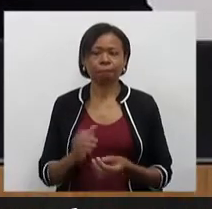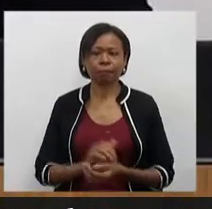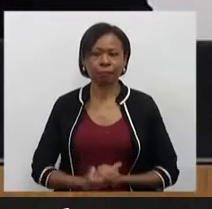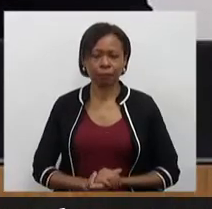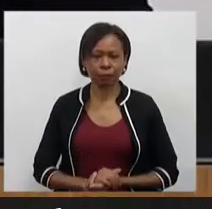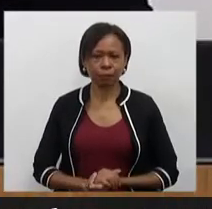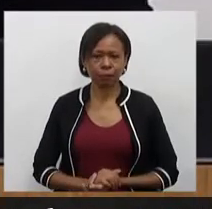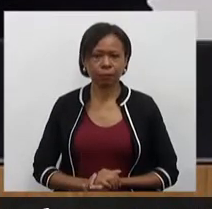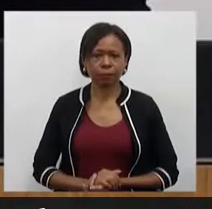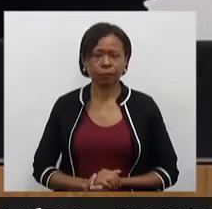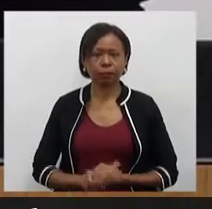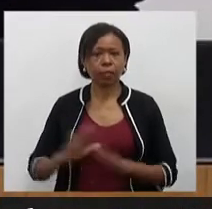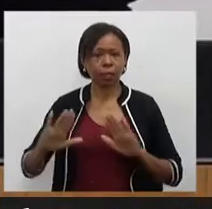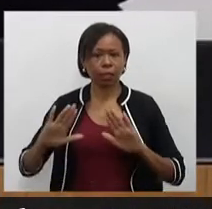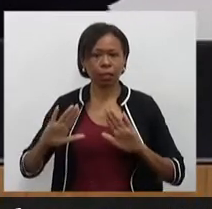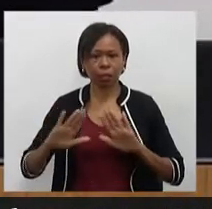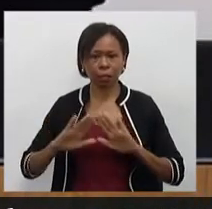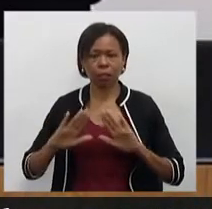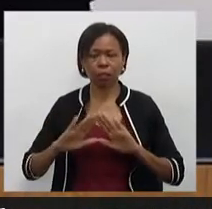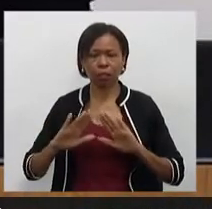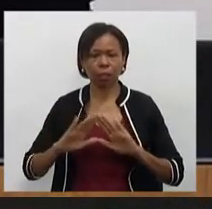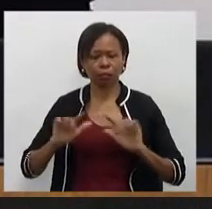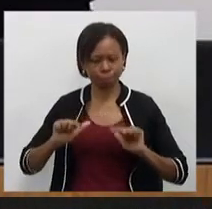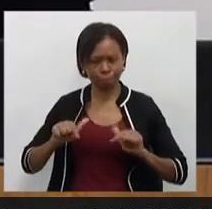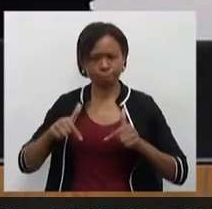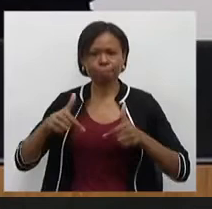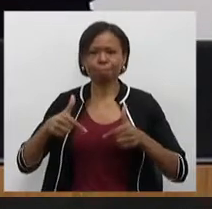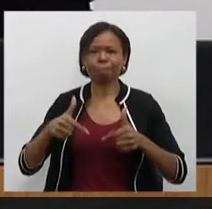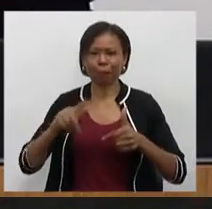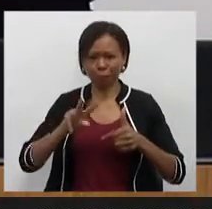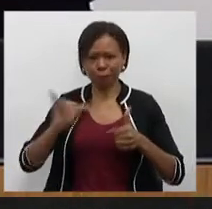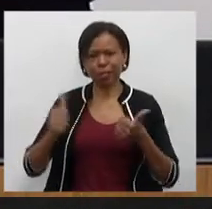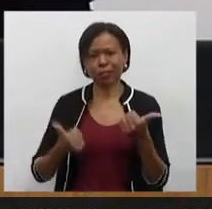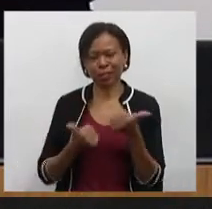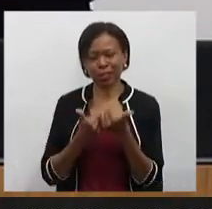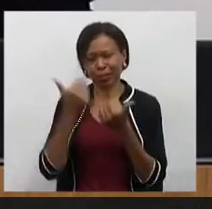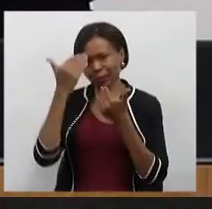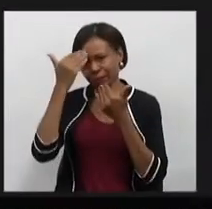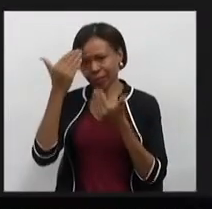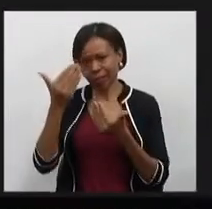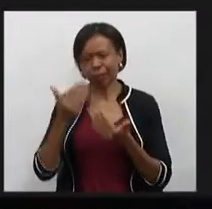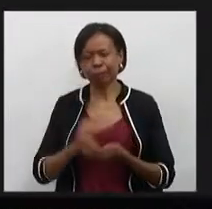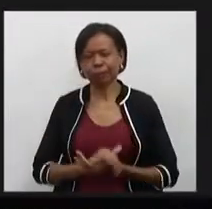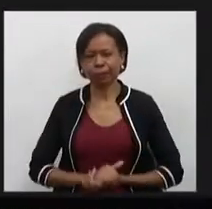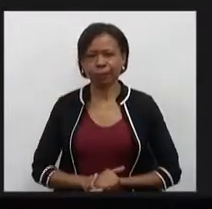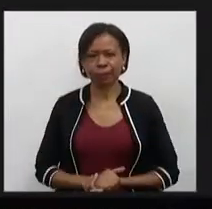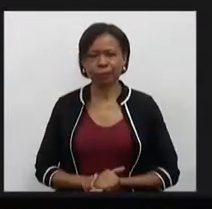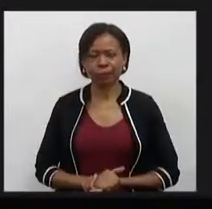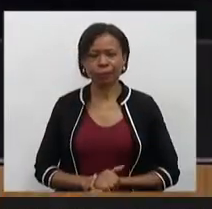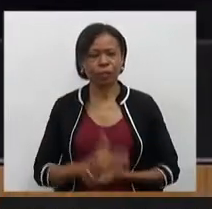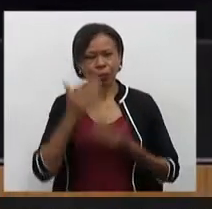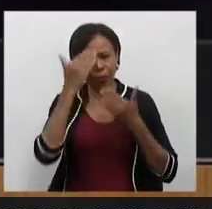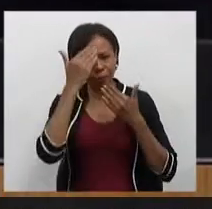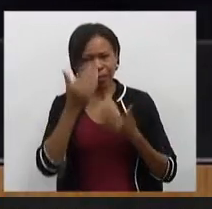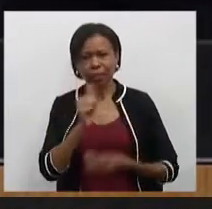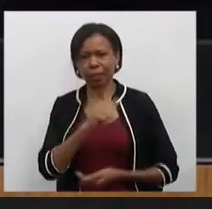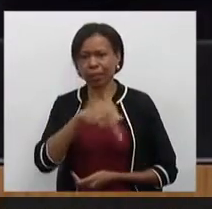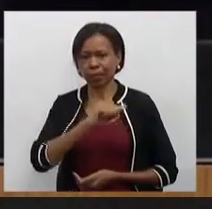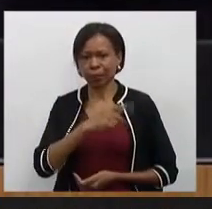certamente a Assembleia e essa comissão tão atuante vai colaborar. Muito obrigada e por acompanhar. Muito obrigado, deputada Ana